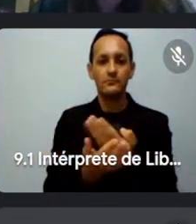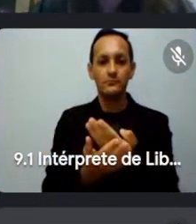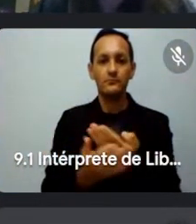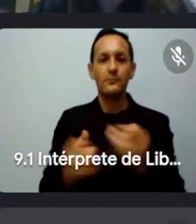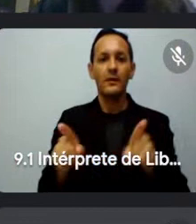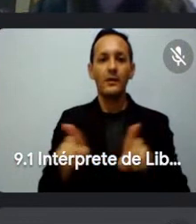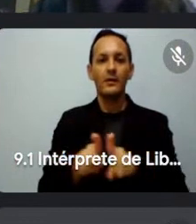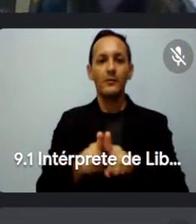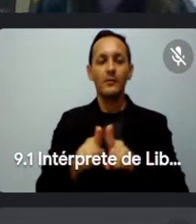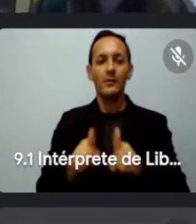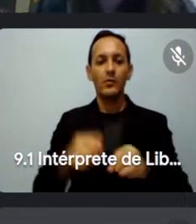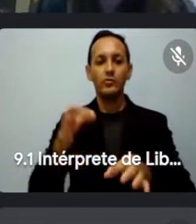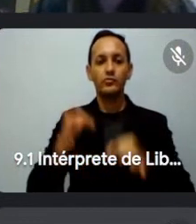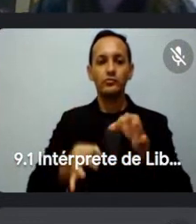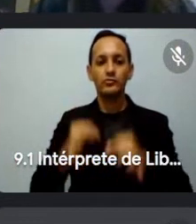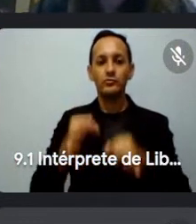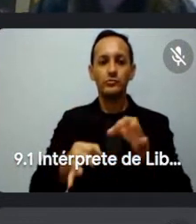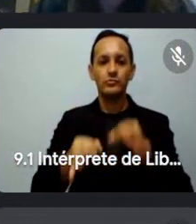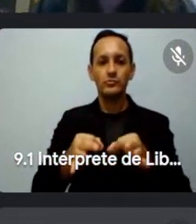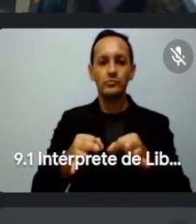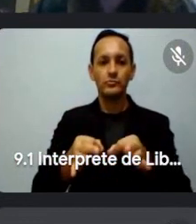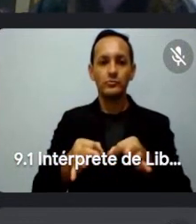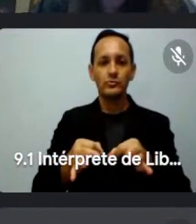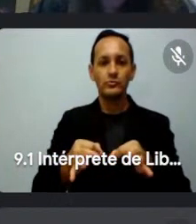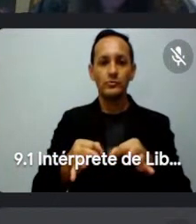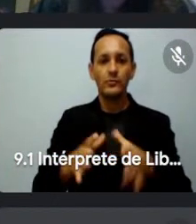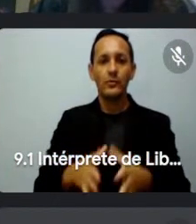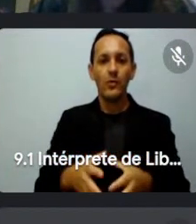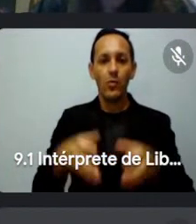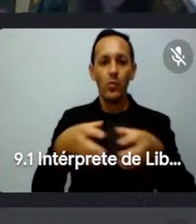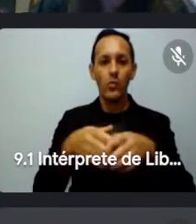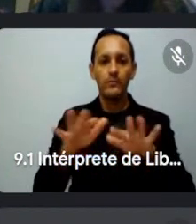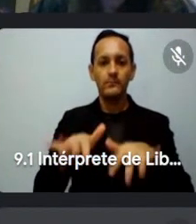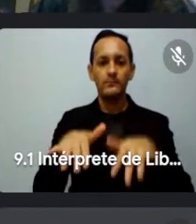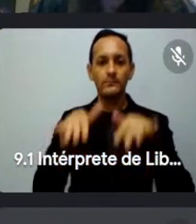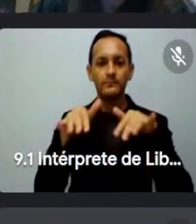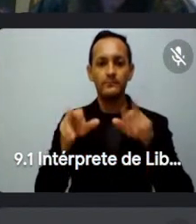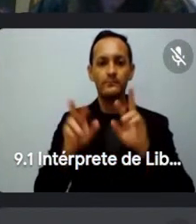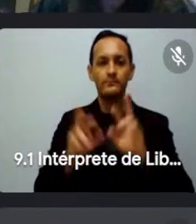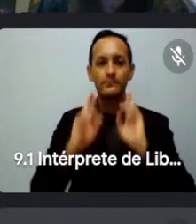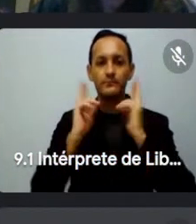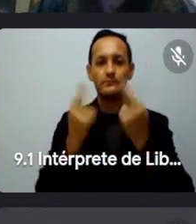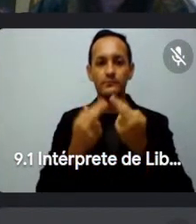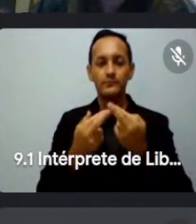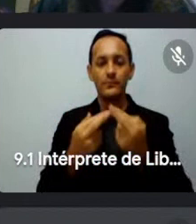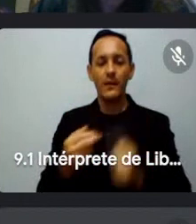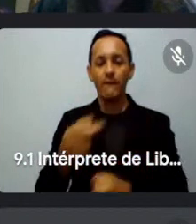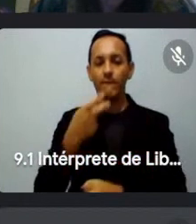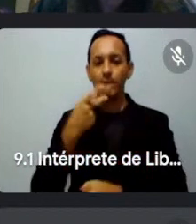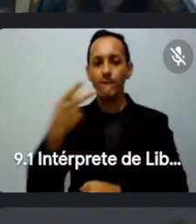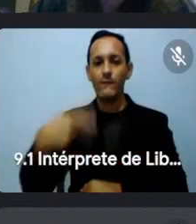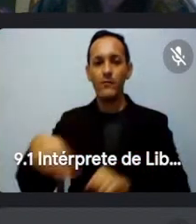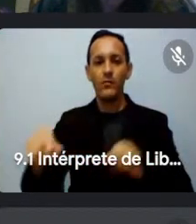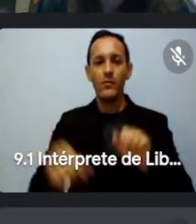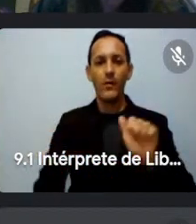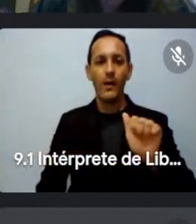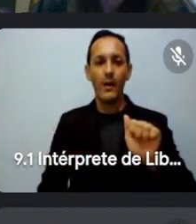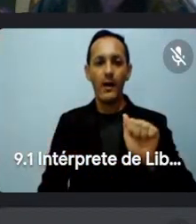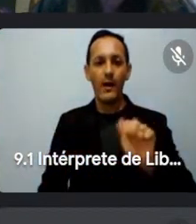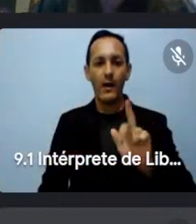julgamento deste tribunal é ele fez menção ao age que haja 1057